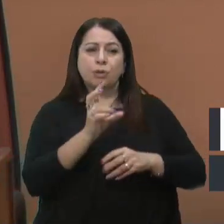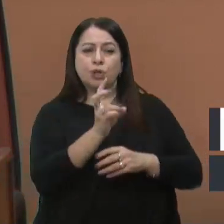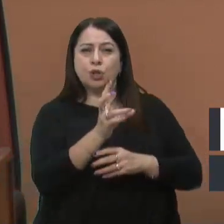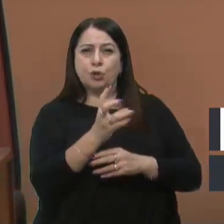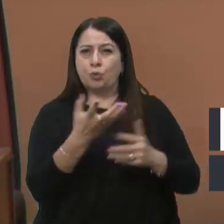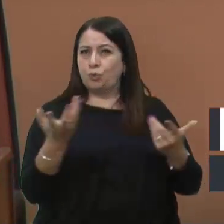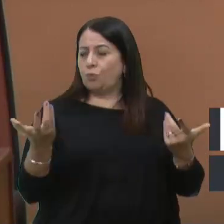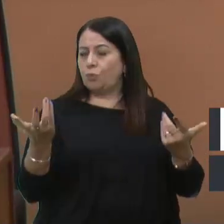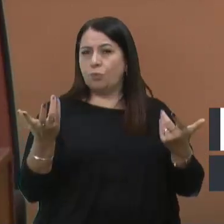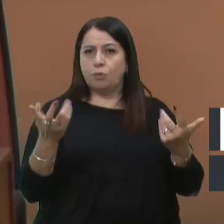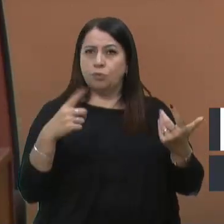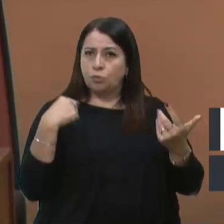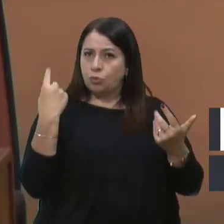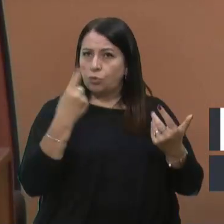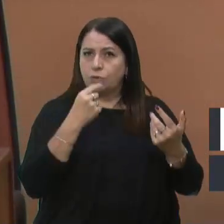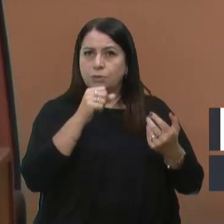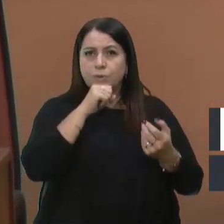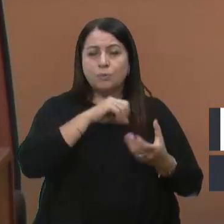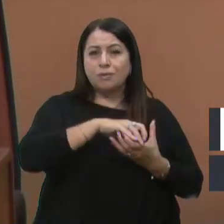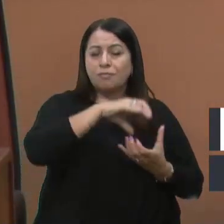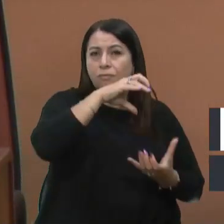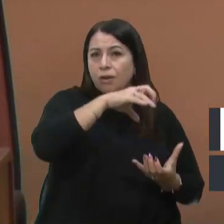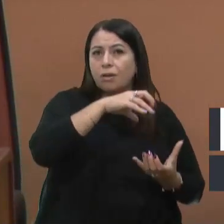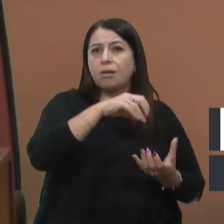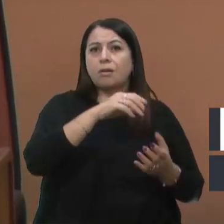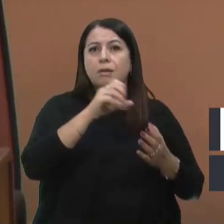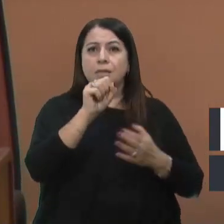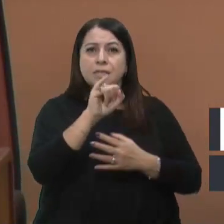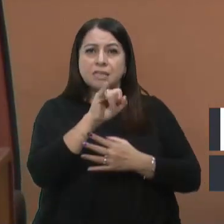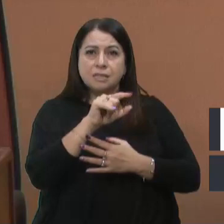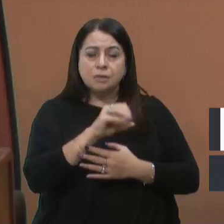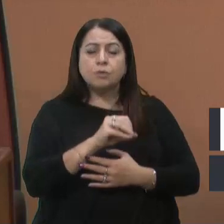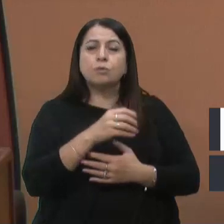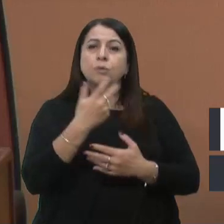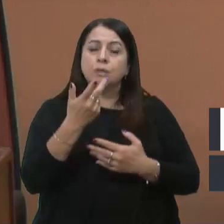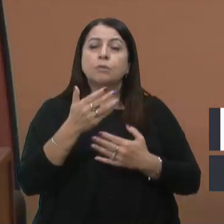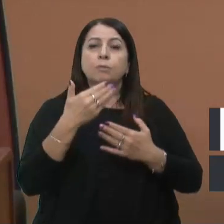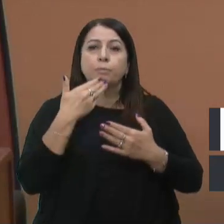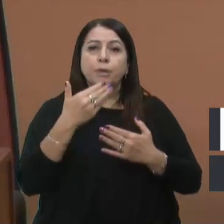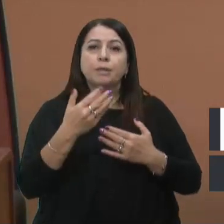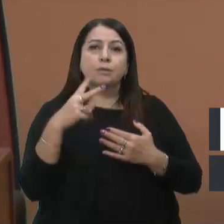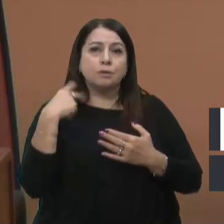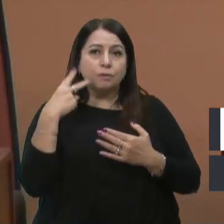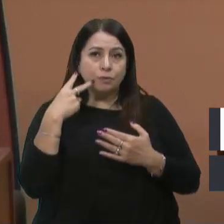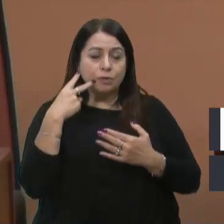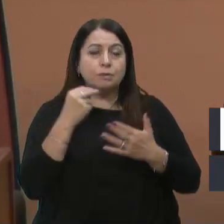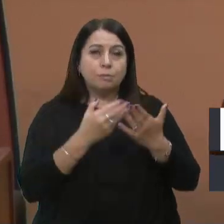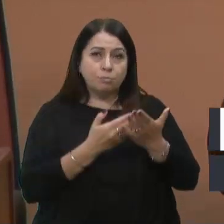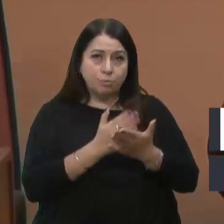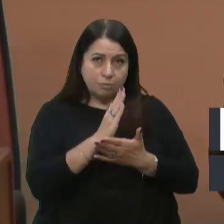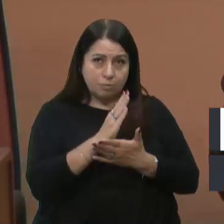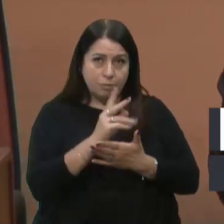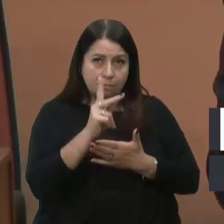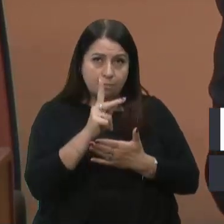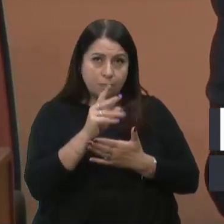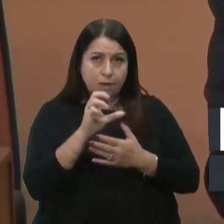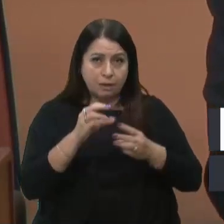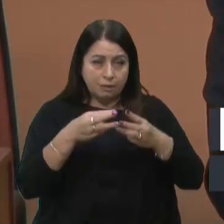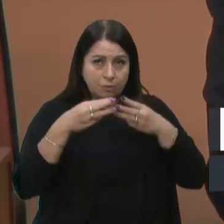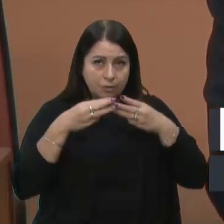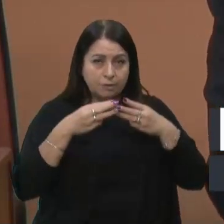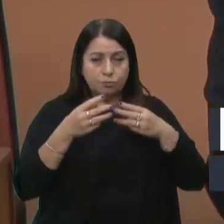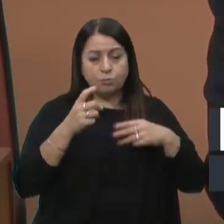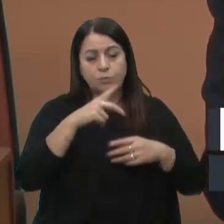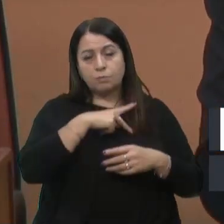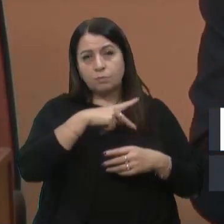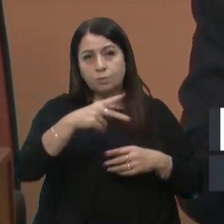situações de nossos idosos em asilos então eu peço as nobres pares aprovação desta Moção era